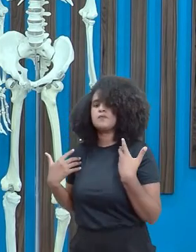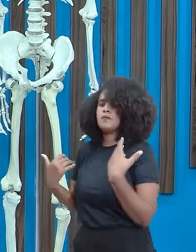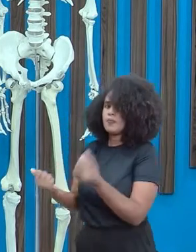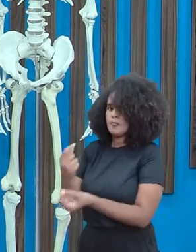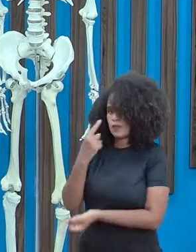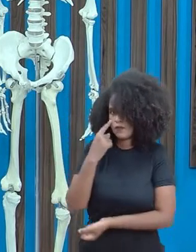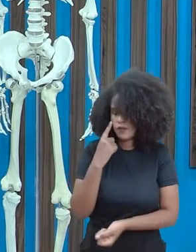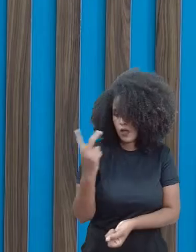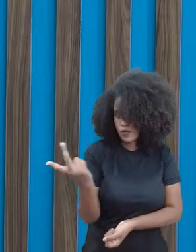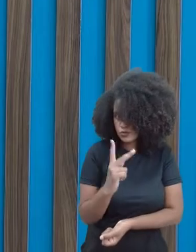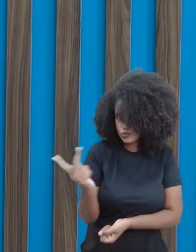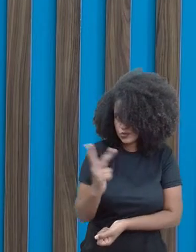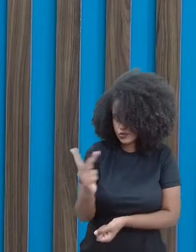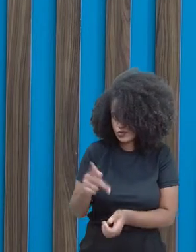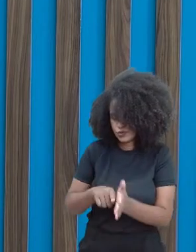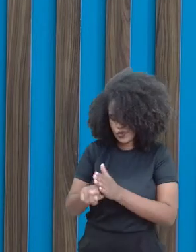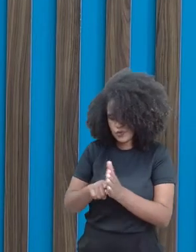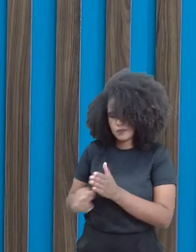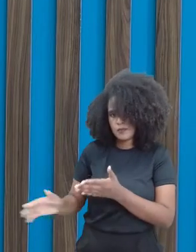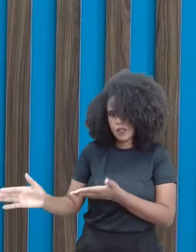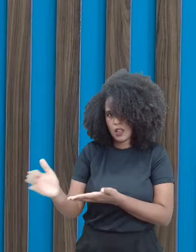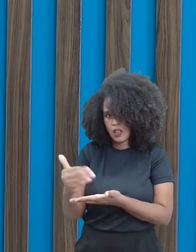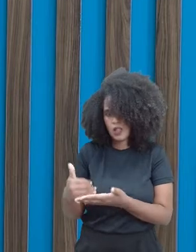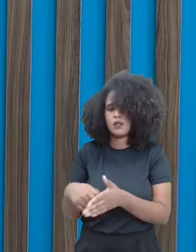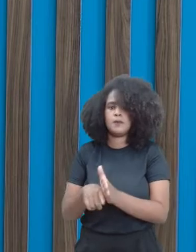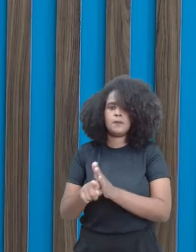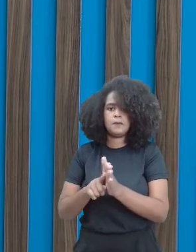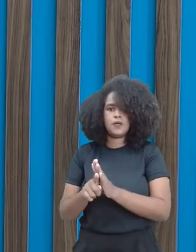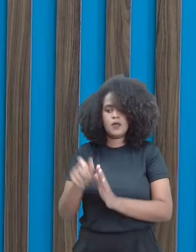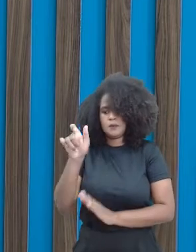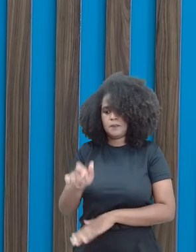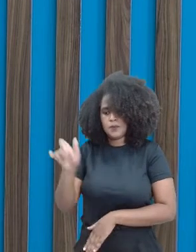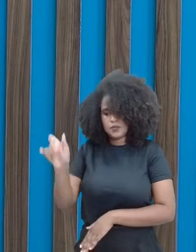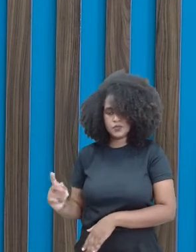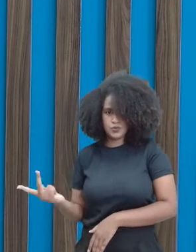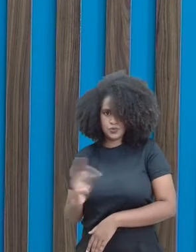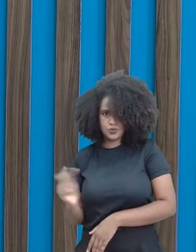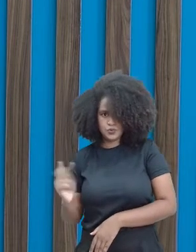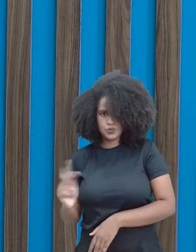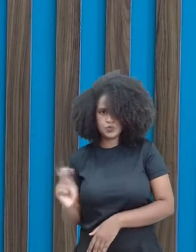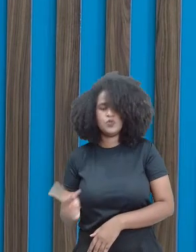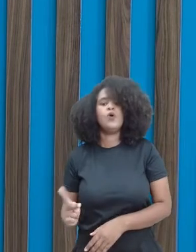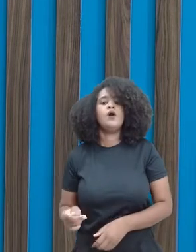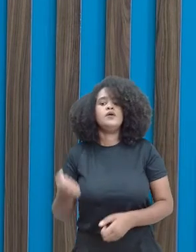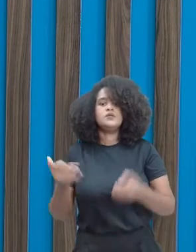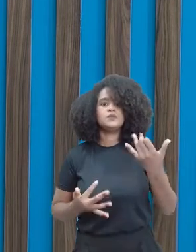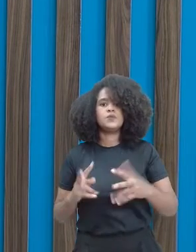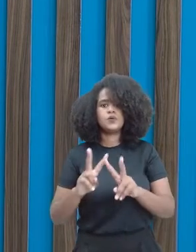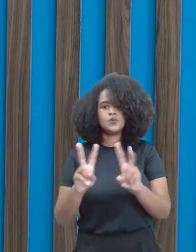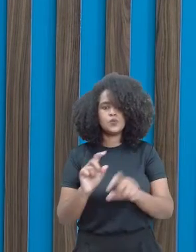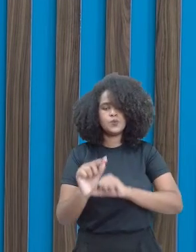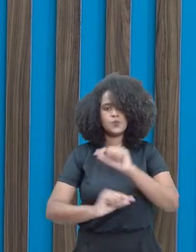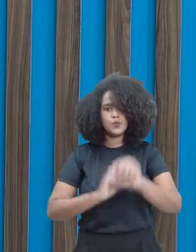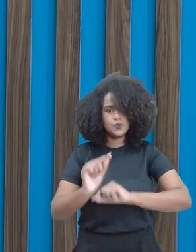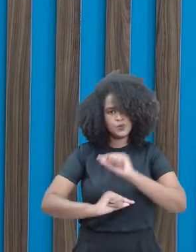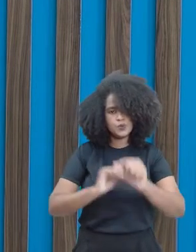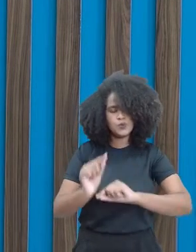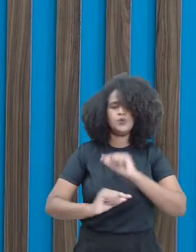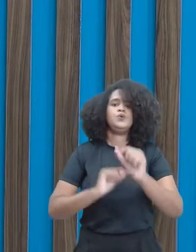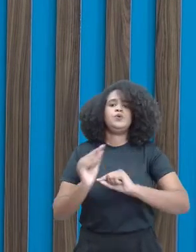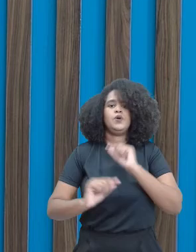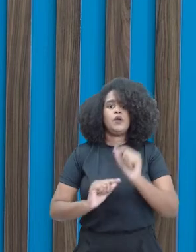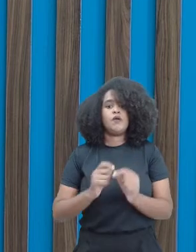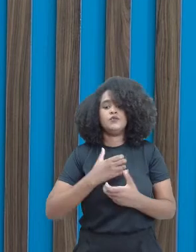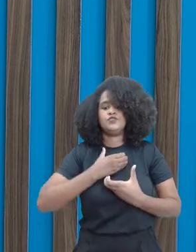Darwin, eles tiveram algumas considerações sobre o caso do pescoço da girafa, porque era grande, porque não